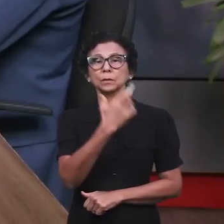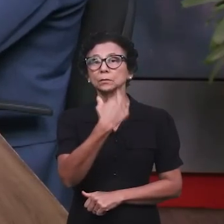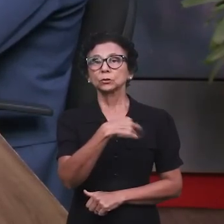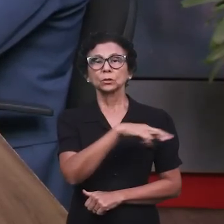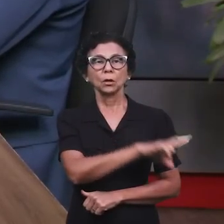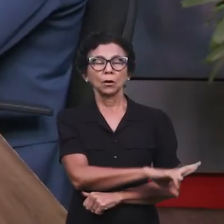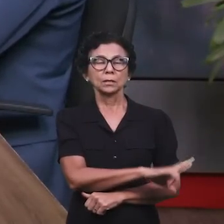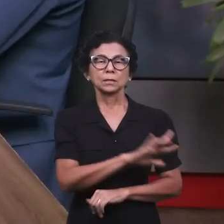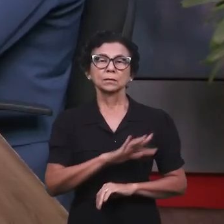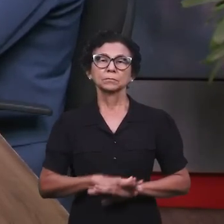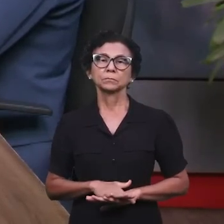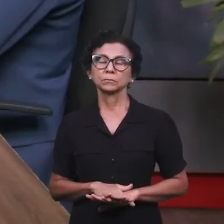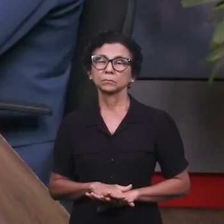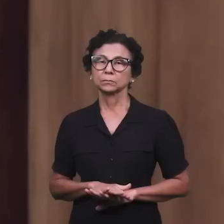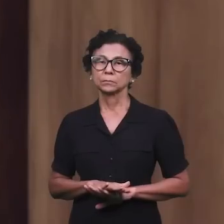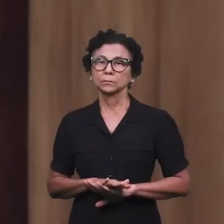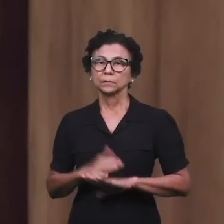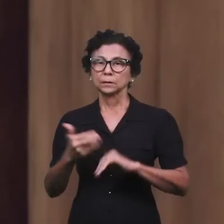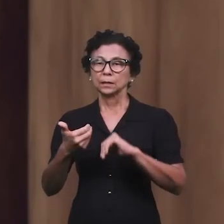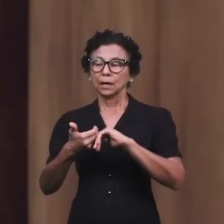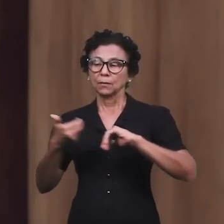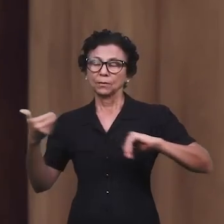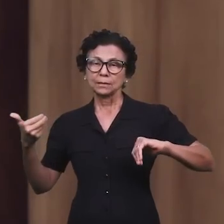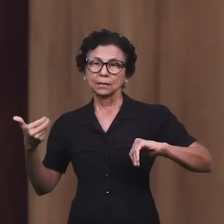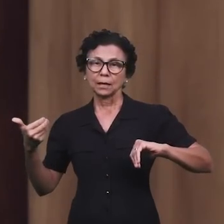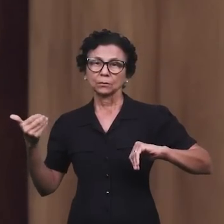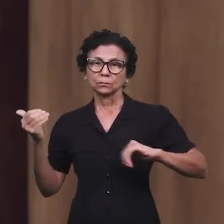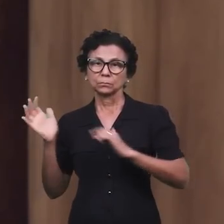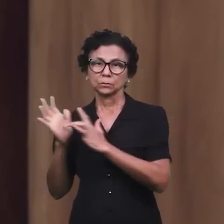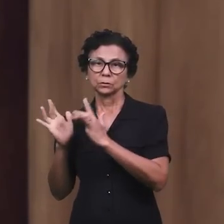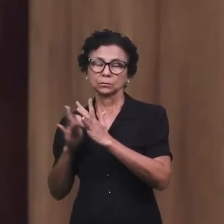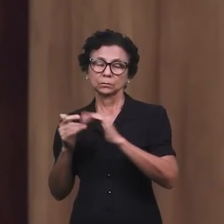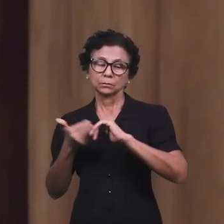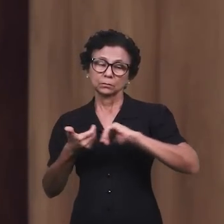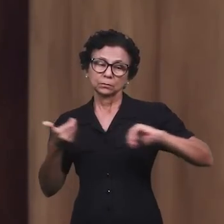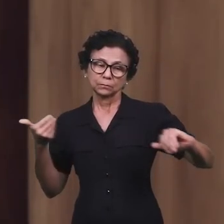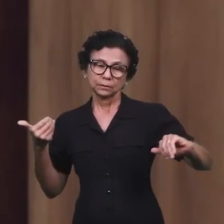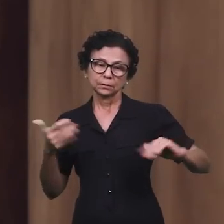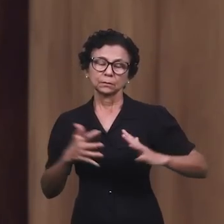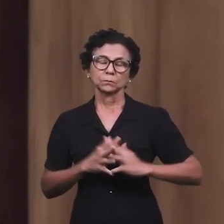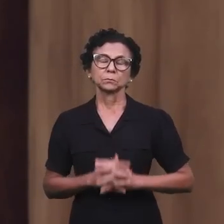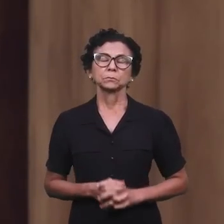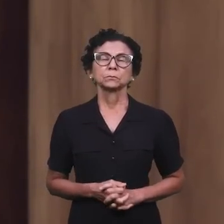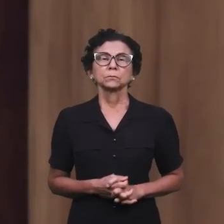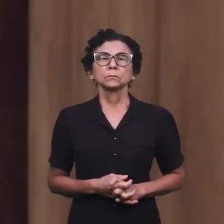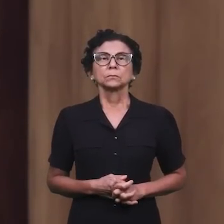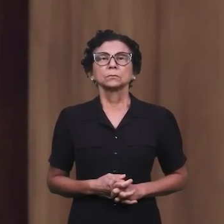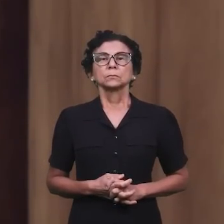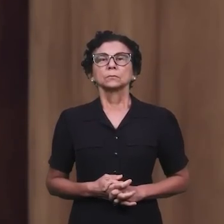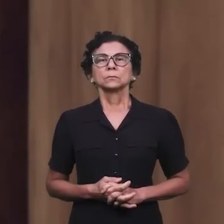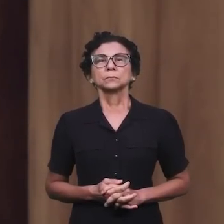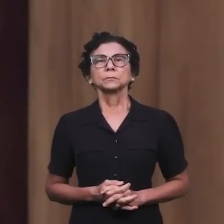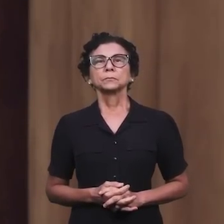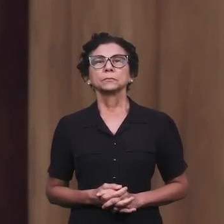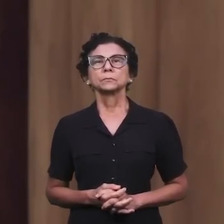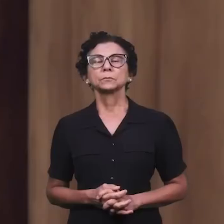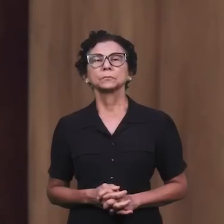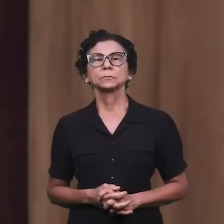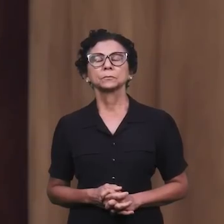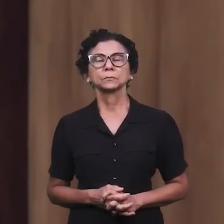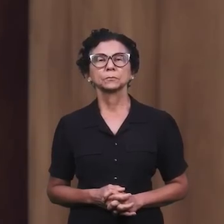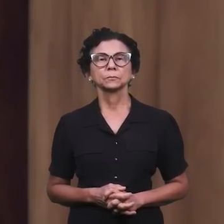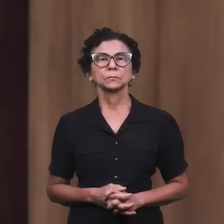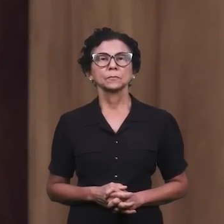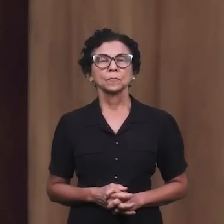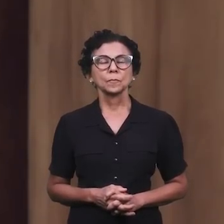Tivemos diversas tentativas desse desvio da verdade. Então, você que está nos acompanhando, a gente